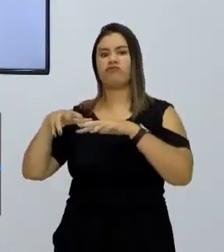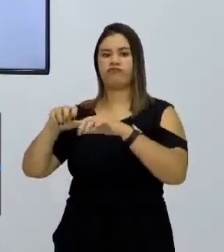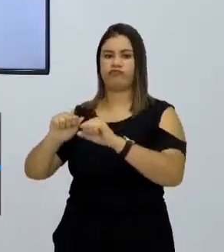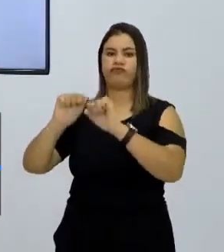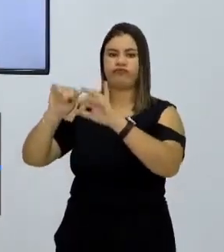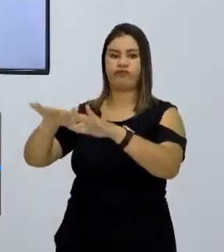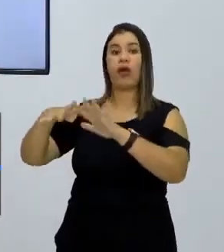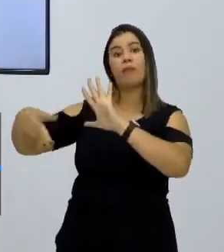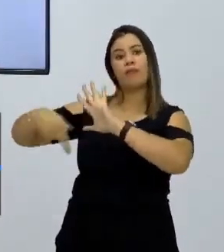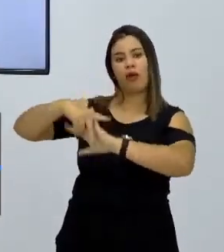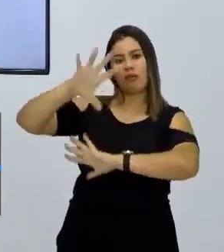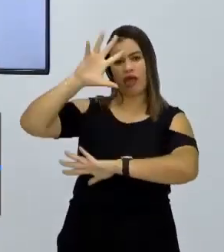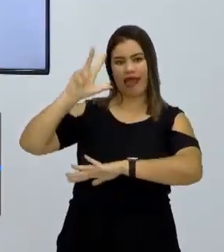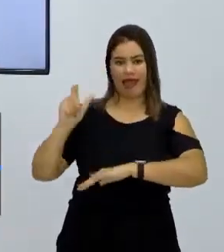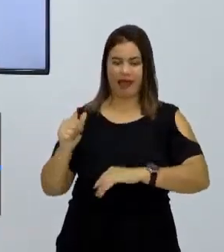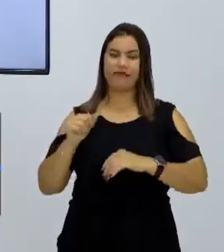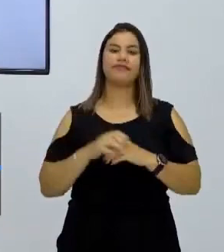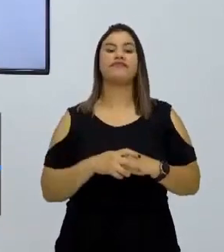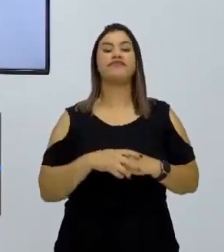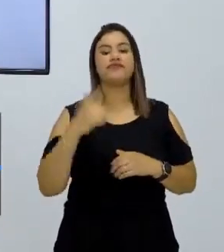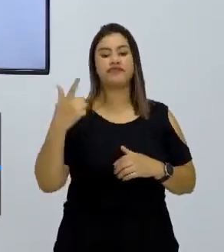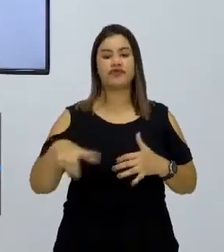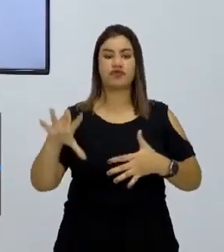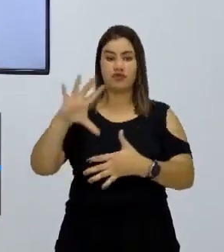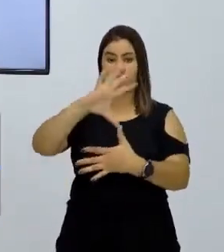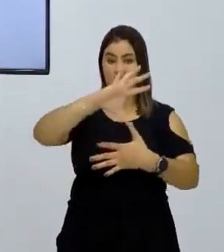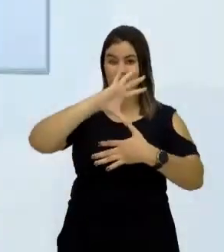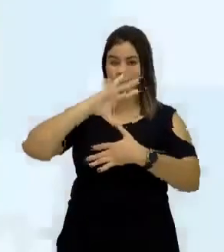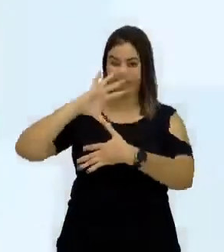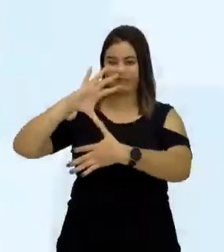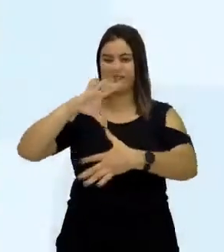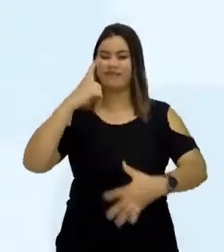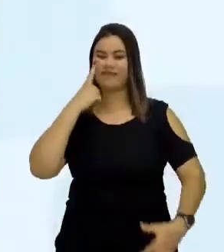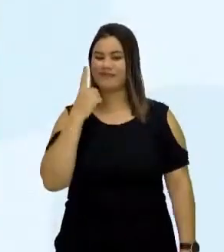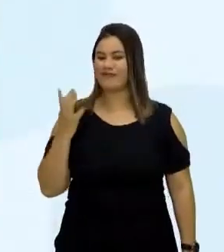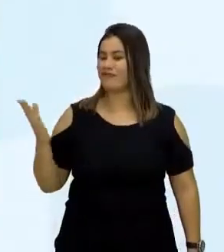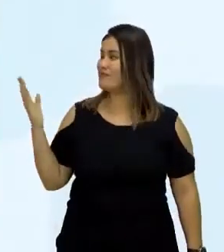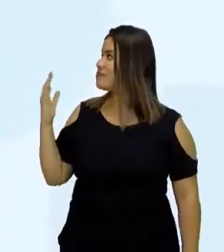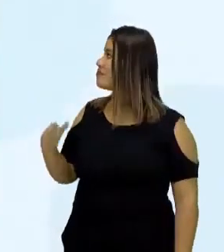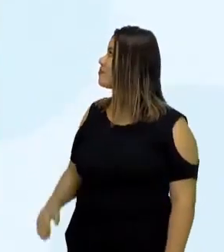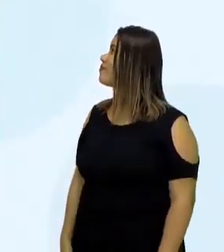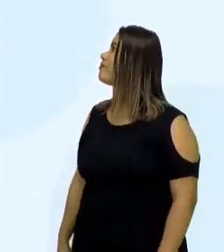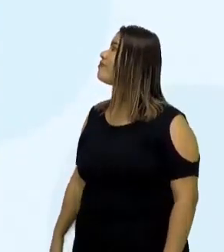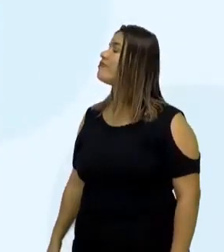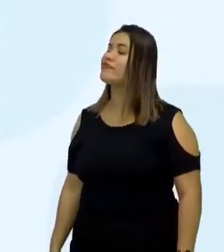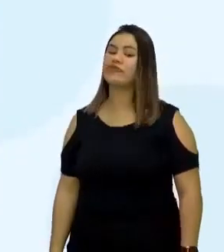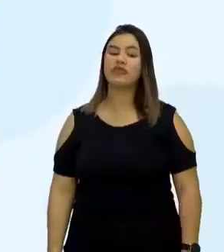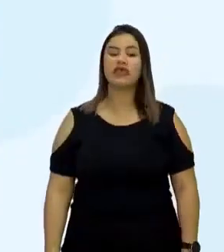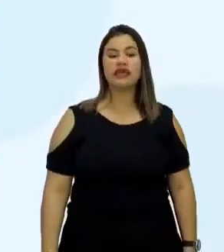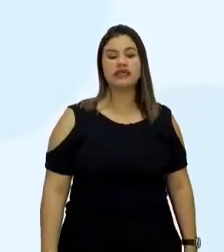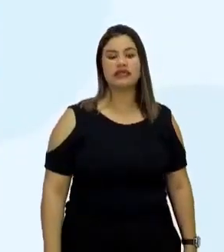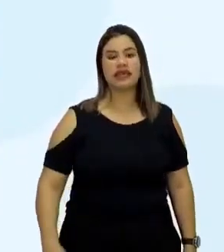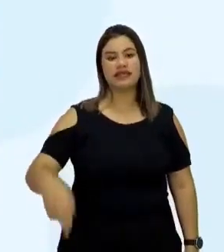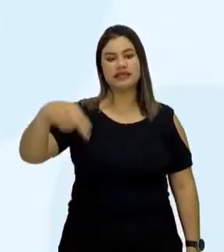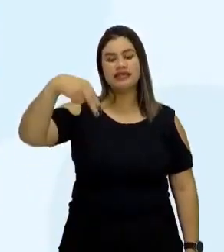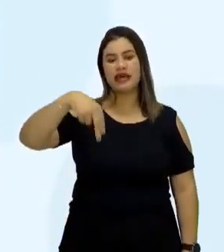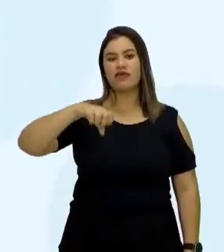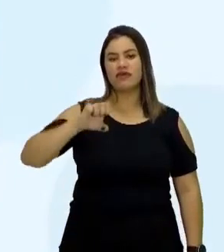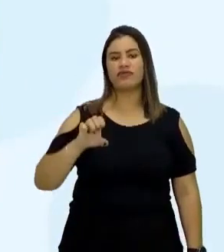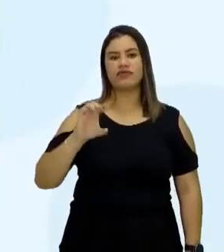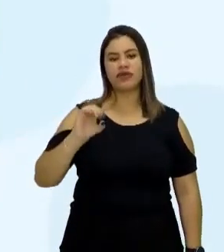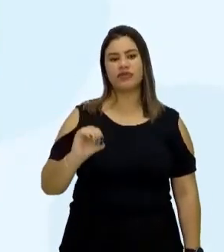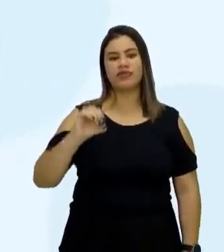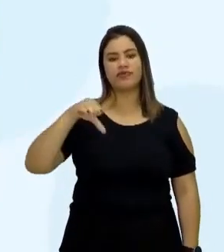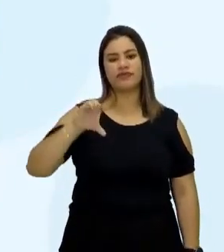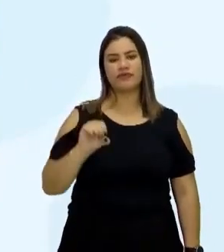continente africano, tá certo? Tá aí um outro mapa, pode colocar aí na tela, por gentileza, da neocolonização, né, mostrando aí um